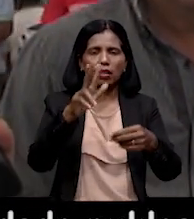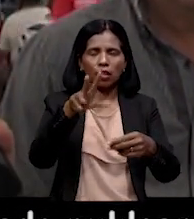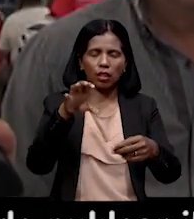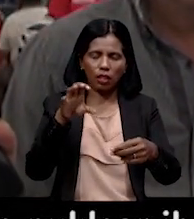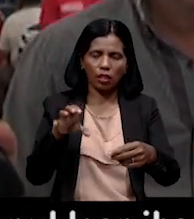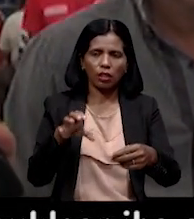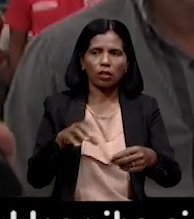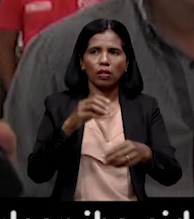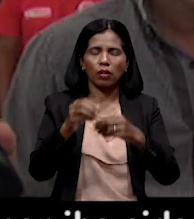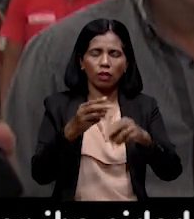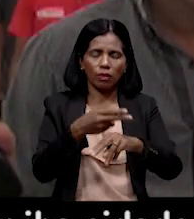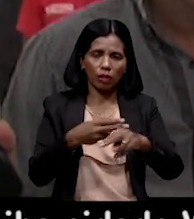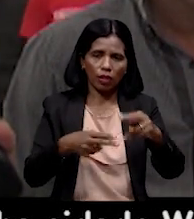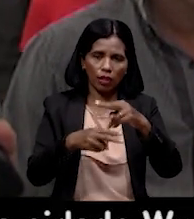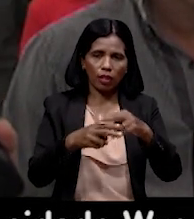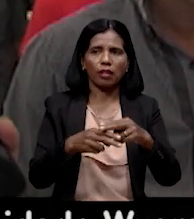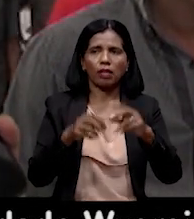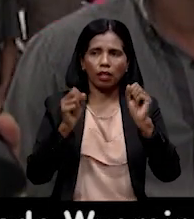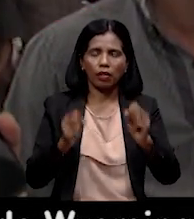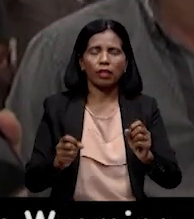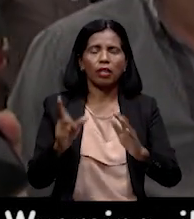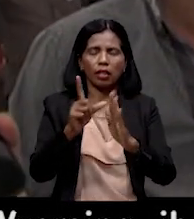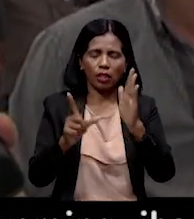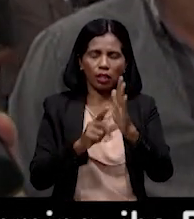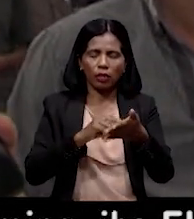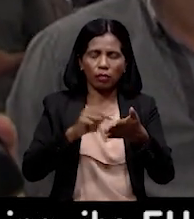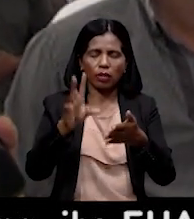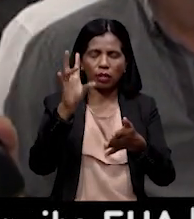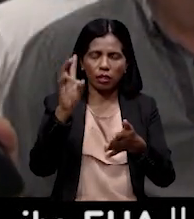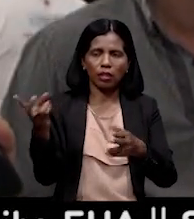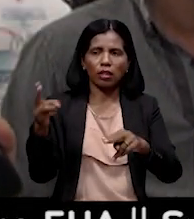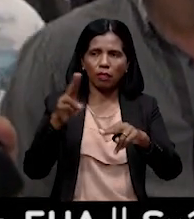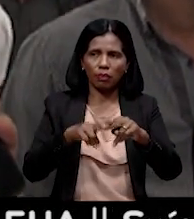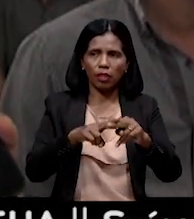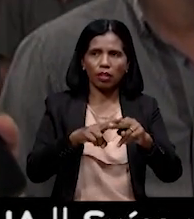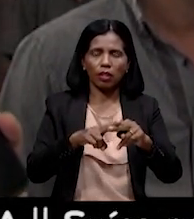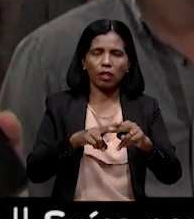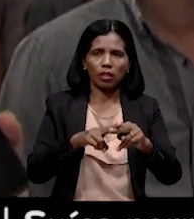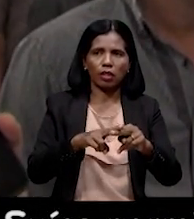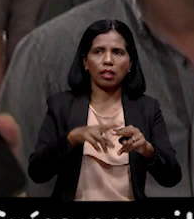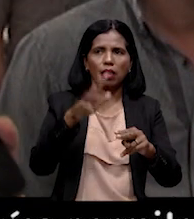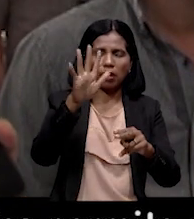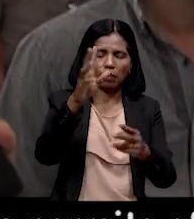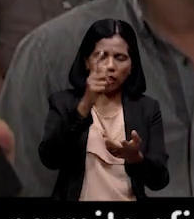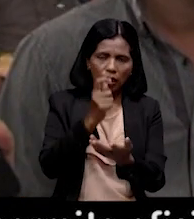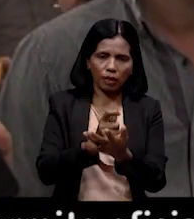ai quadrado agora iho decreto lei be número 7 ne ita aumenta by $1,000 cada família mai